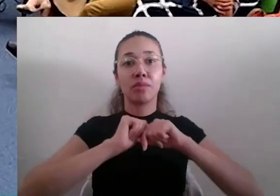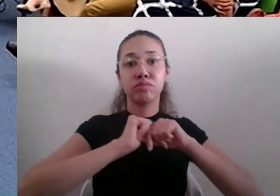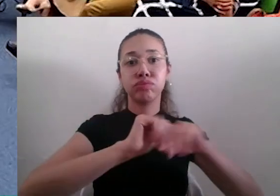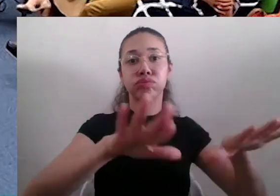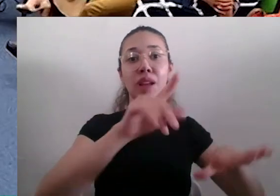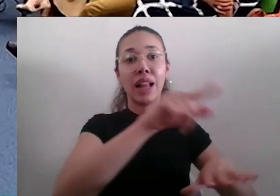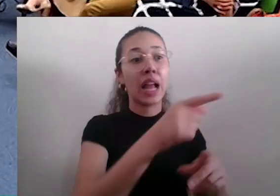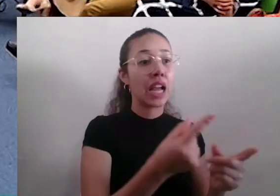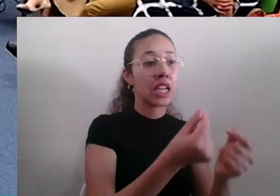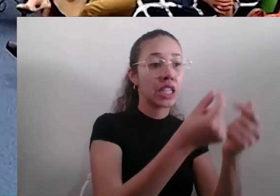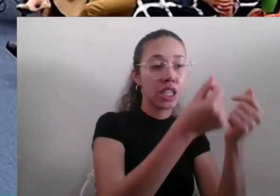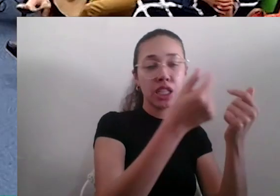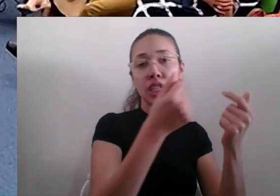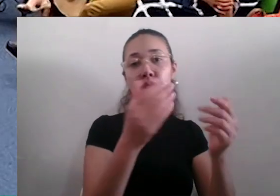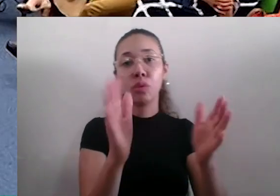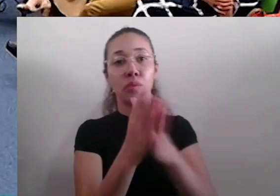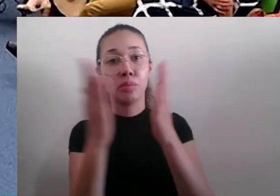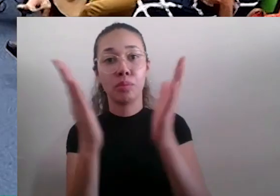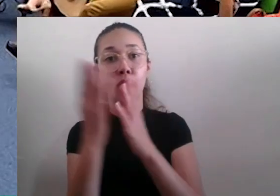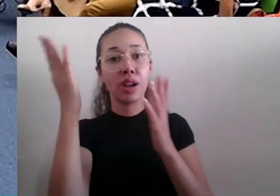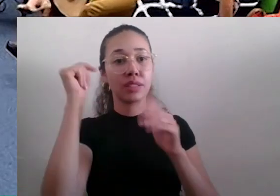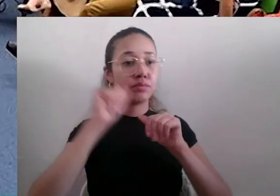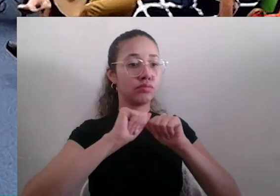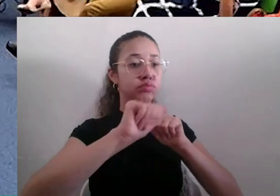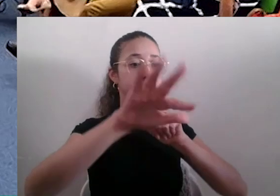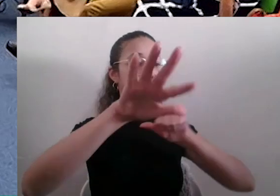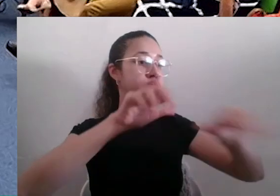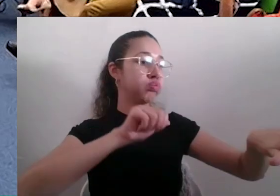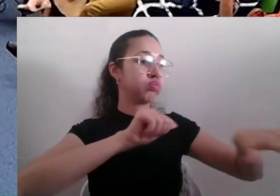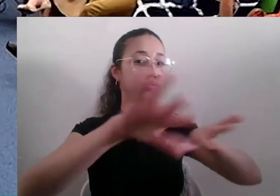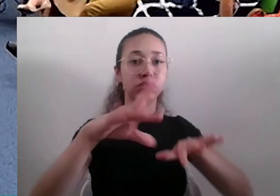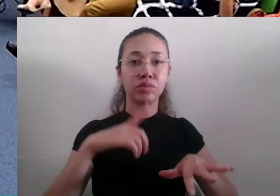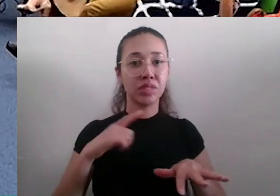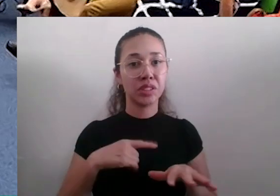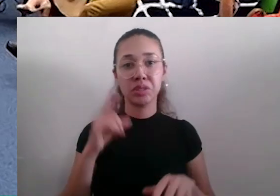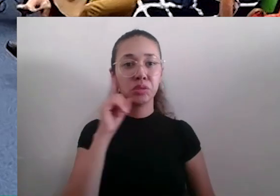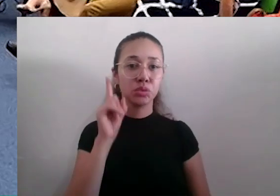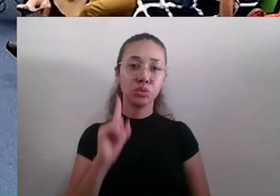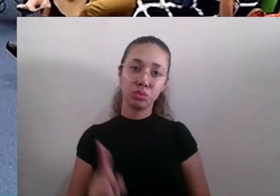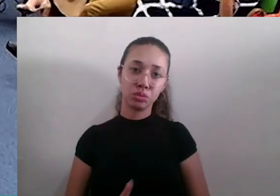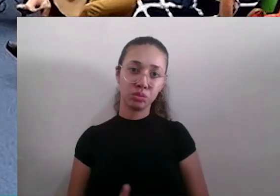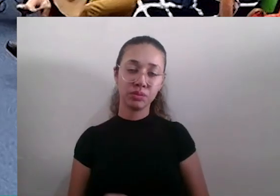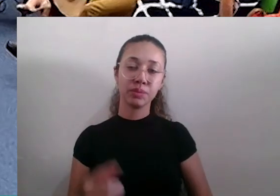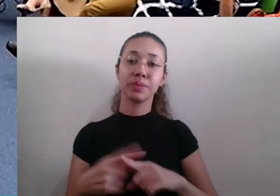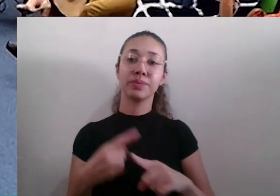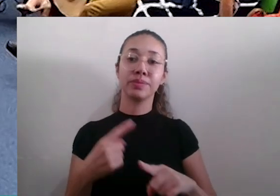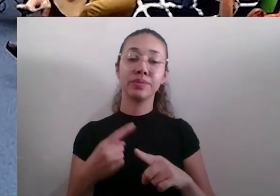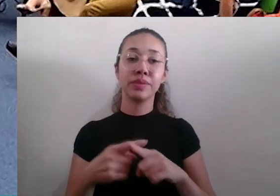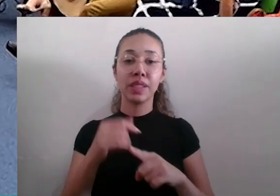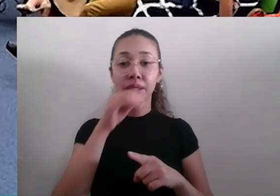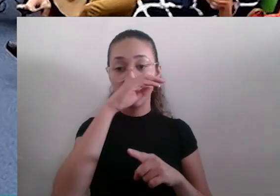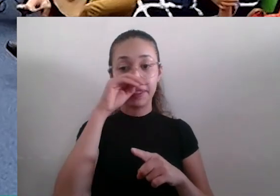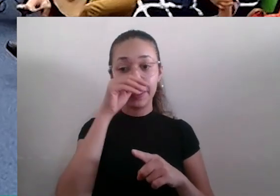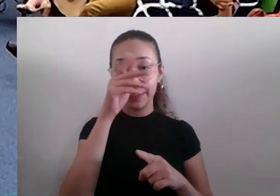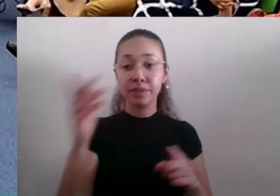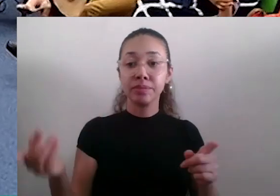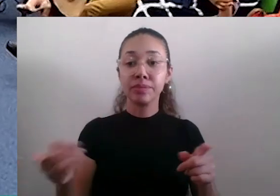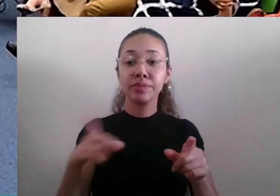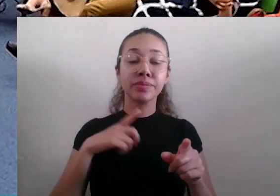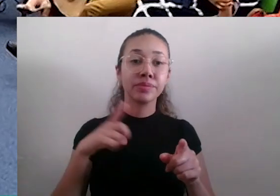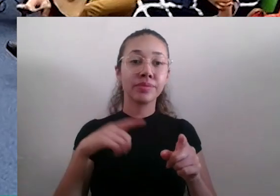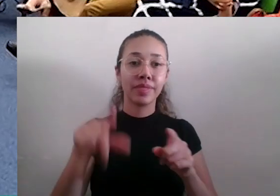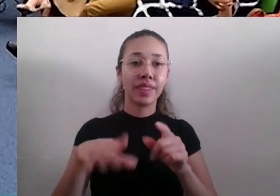eh a gente não tem acesso a esses dados porque esses dados as plataformas que transmitem